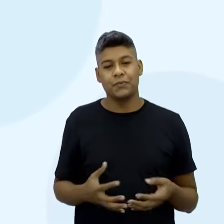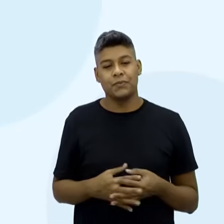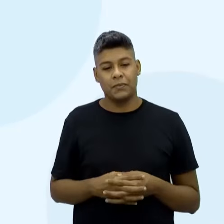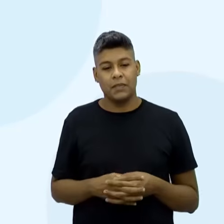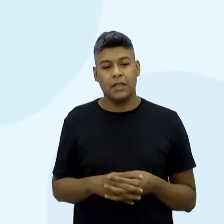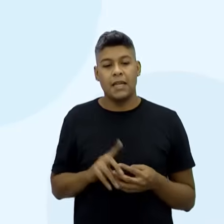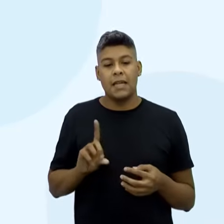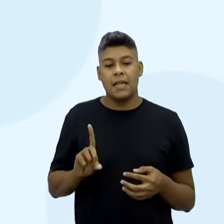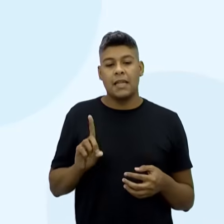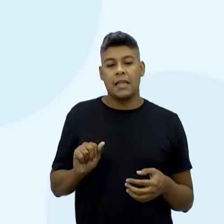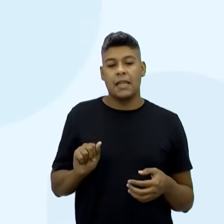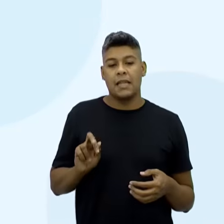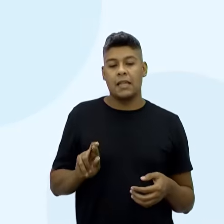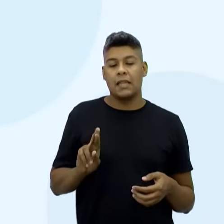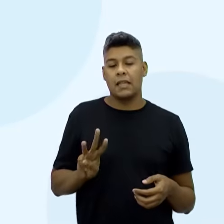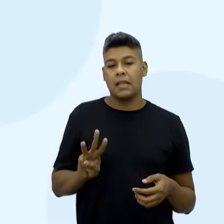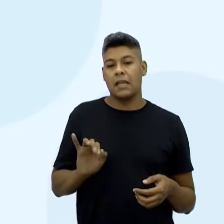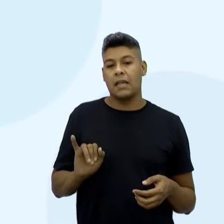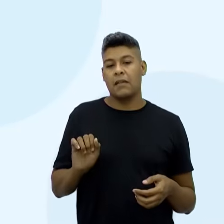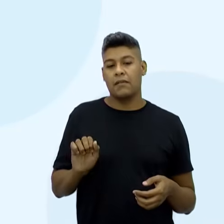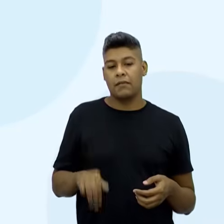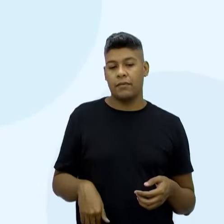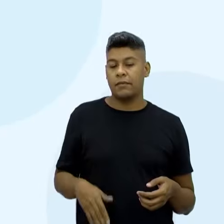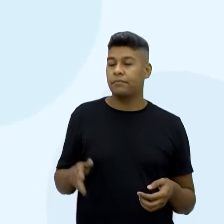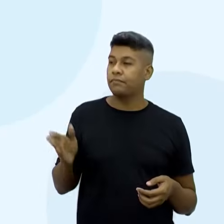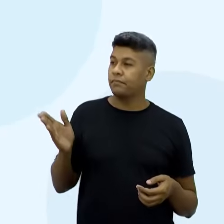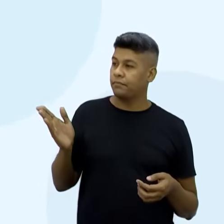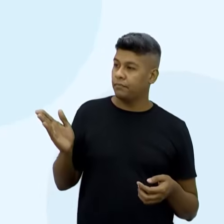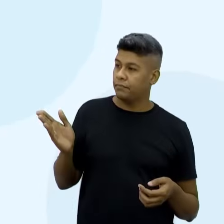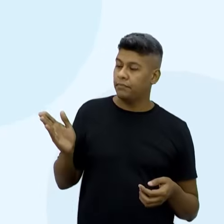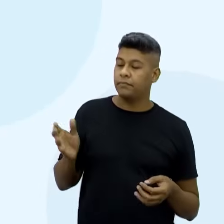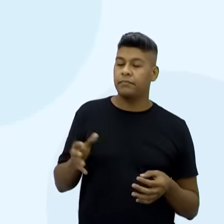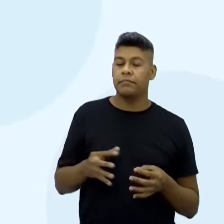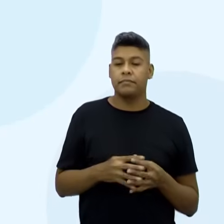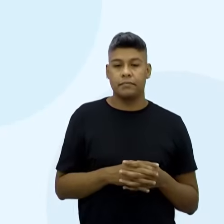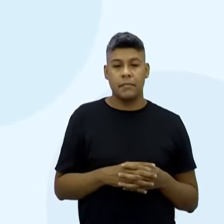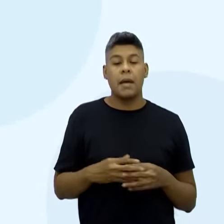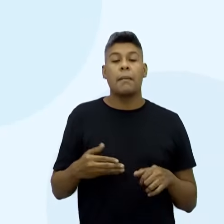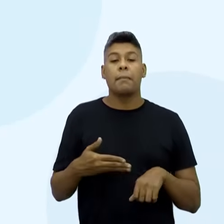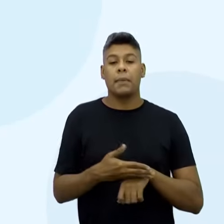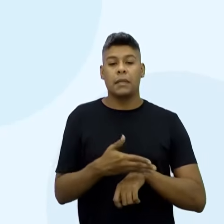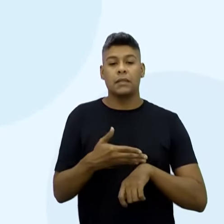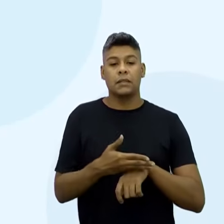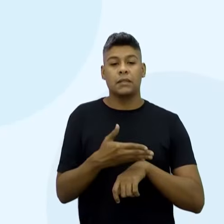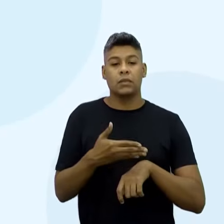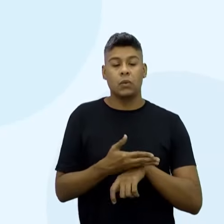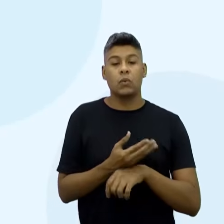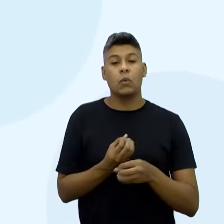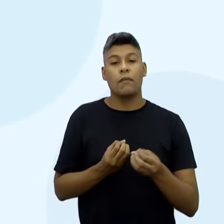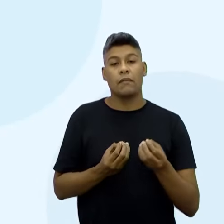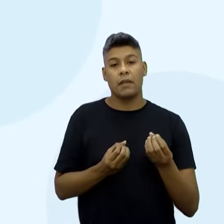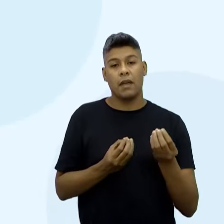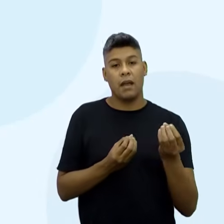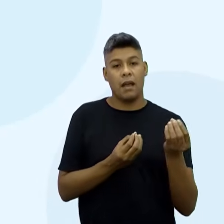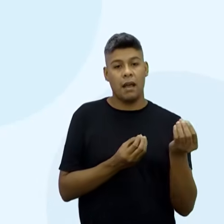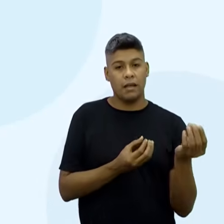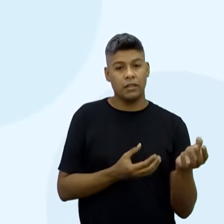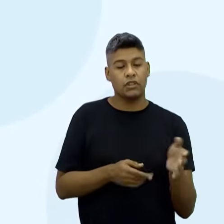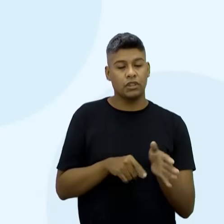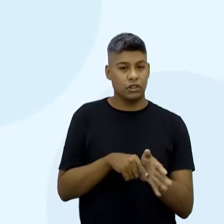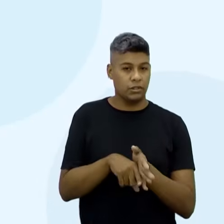o Darwin, exatamente, Charles Darwin. Ele participou de uma expedição